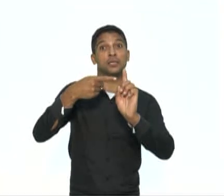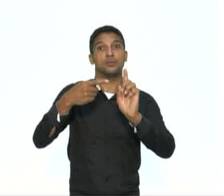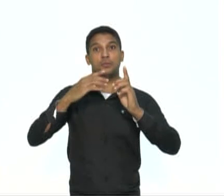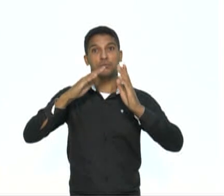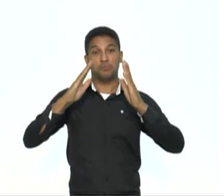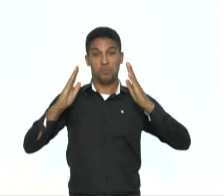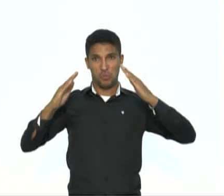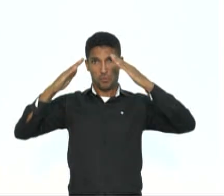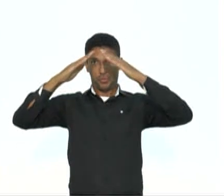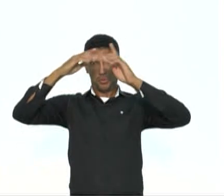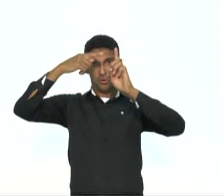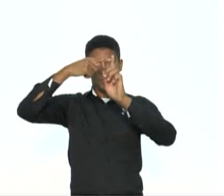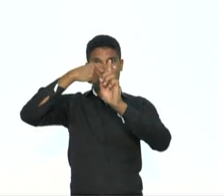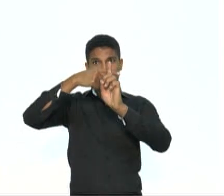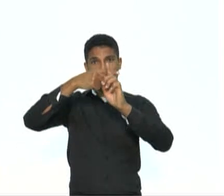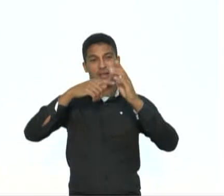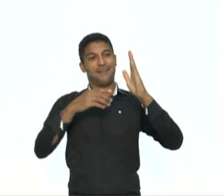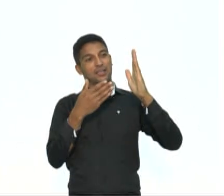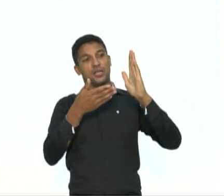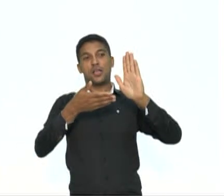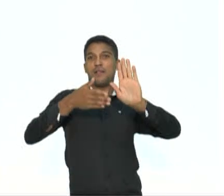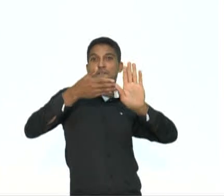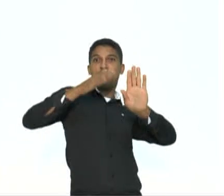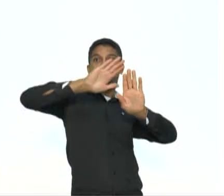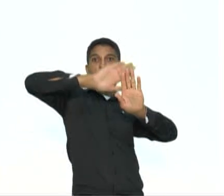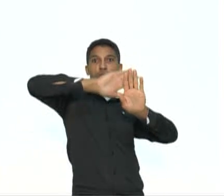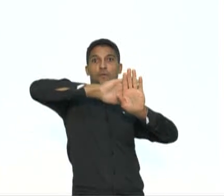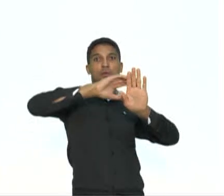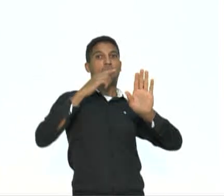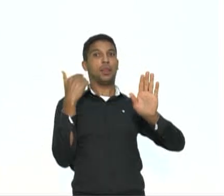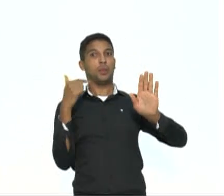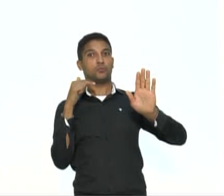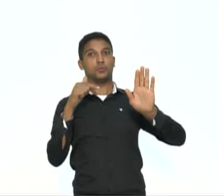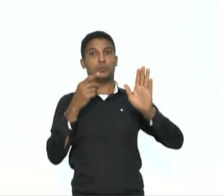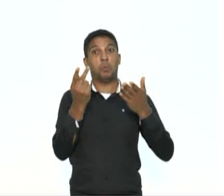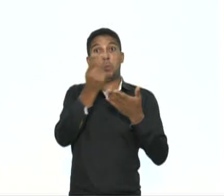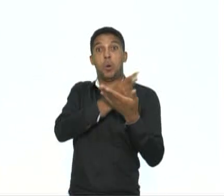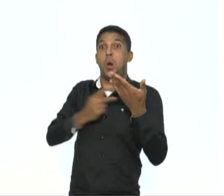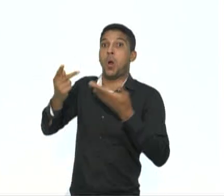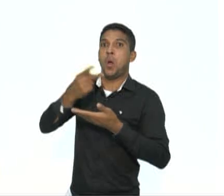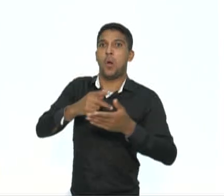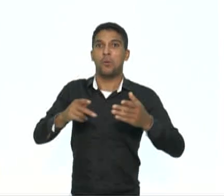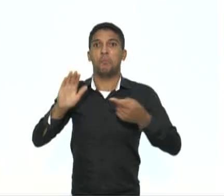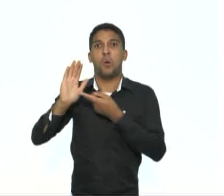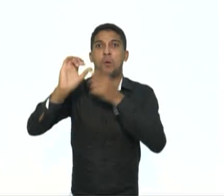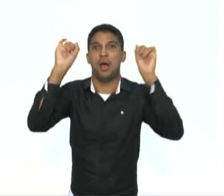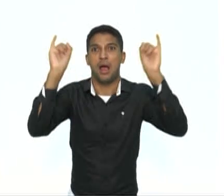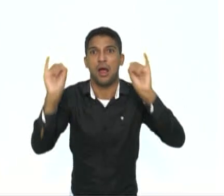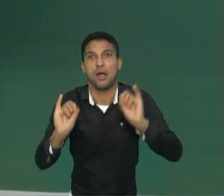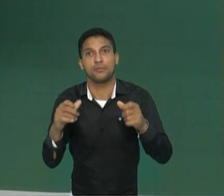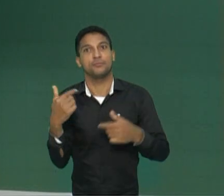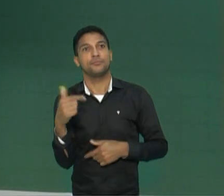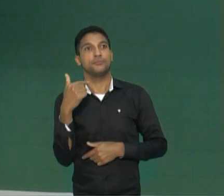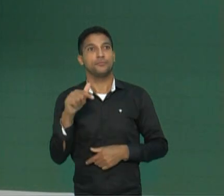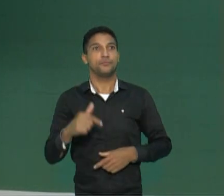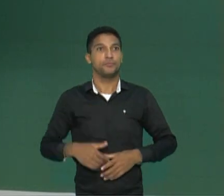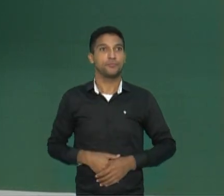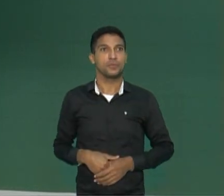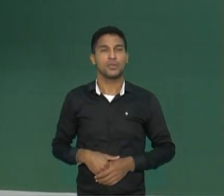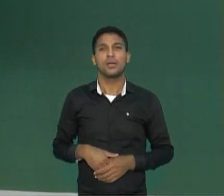falou, dominada pela grande cúpula central, que foi uma inovação. Como que se sustentava essa grande cúpula? Esses arcos romanos